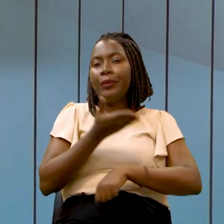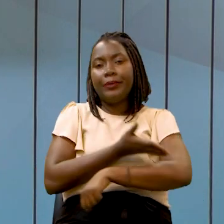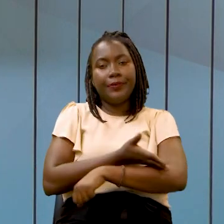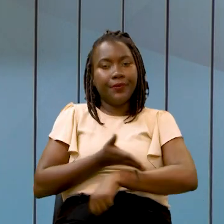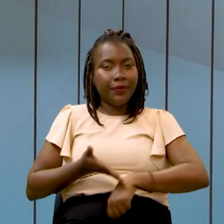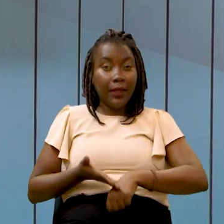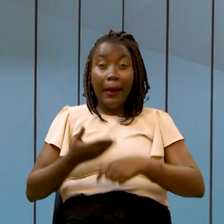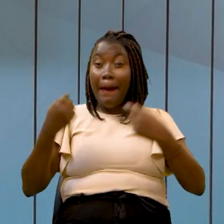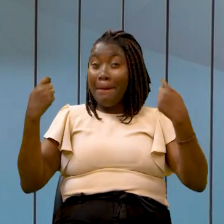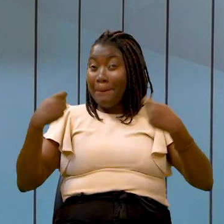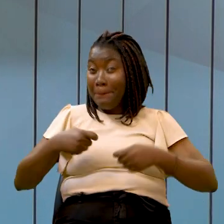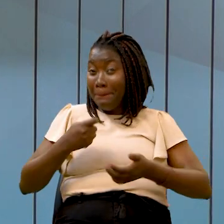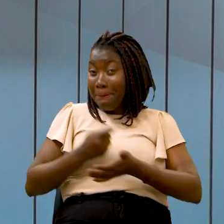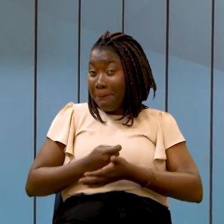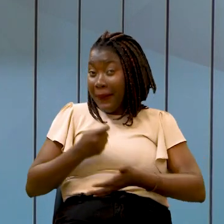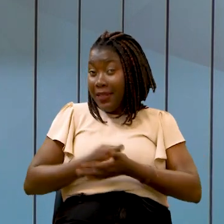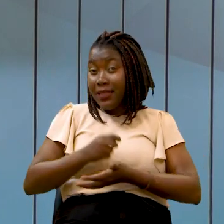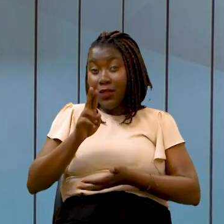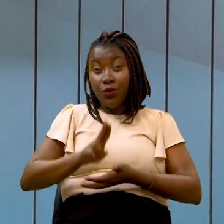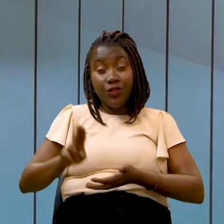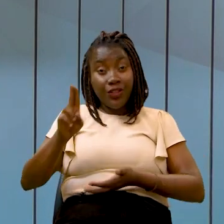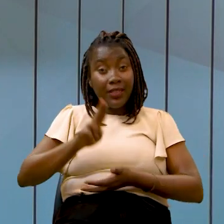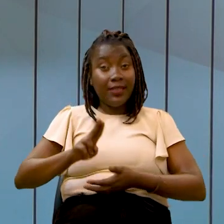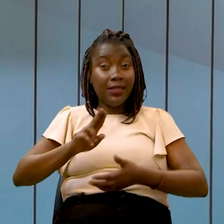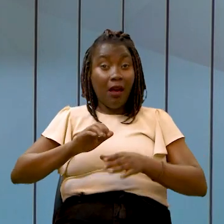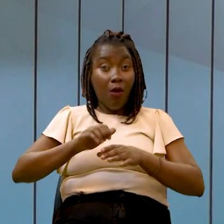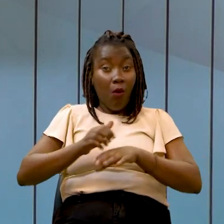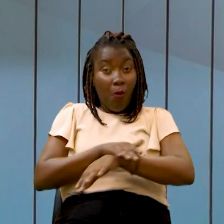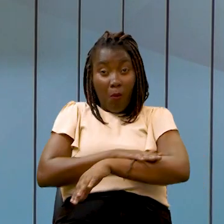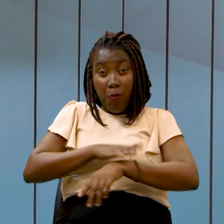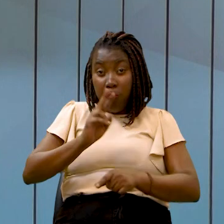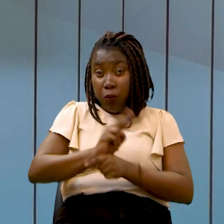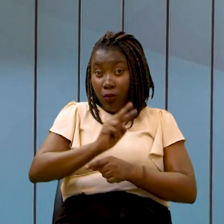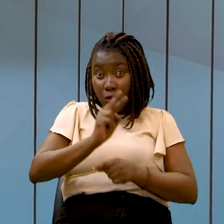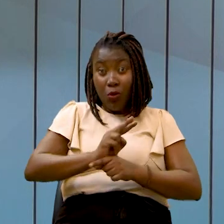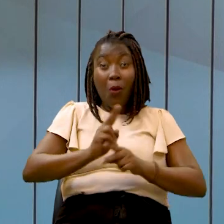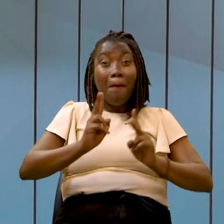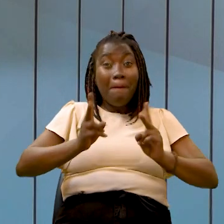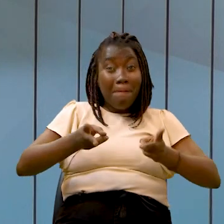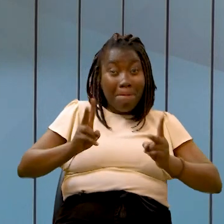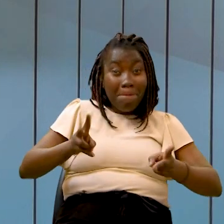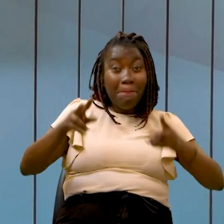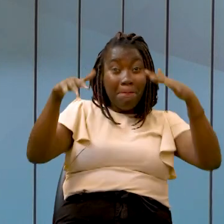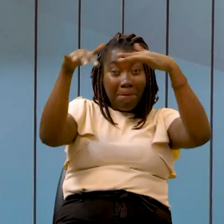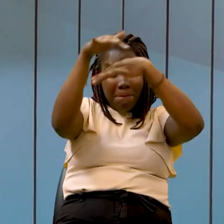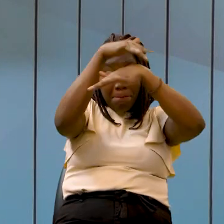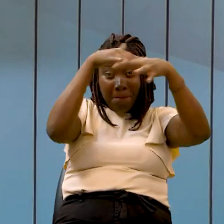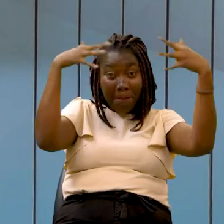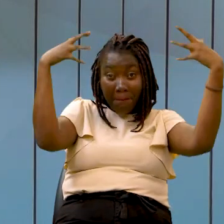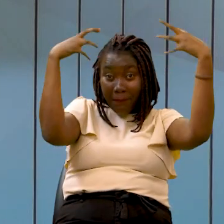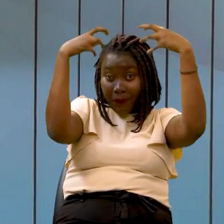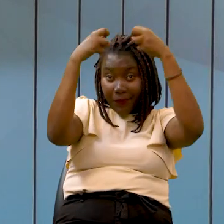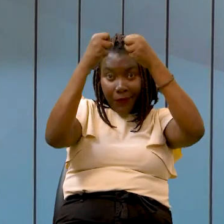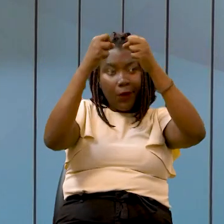muito recorrente. É preciso utilizar, né, o protetor solar mesmo em dias